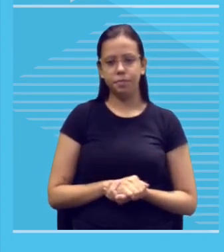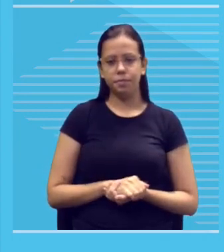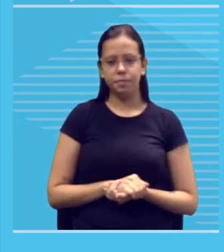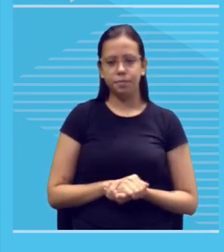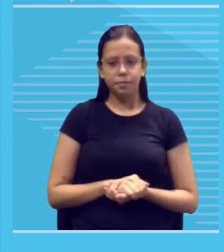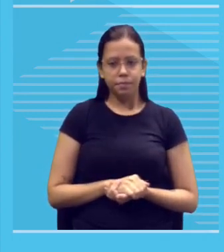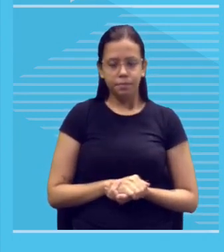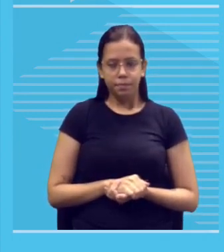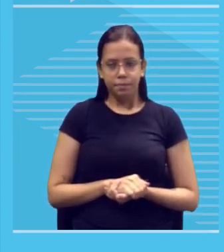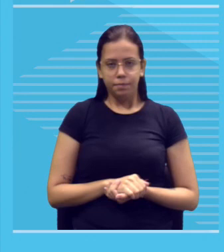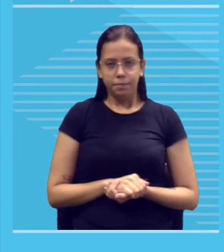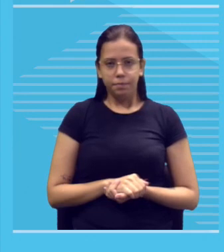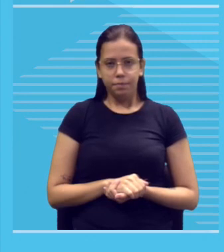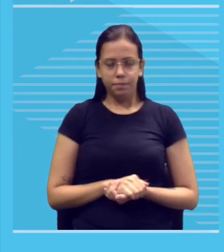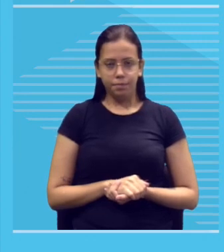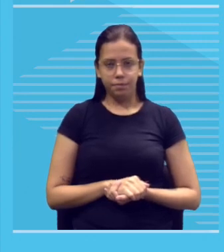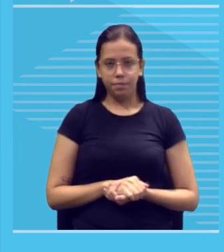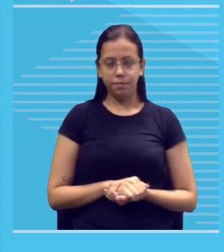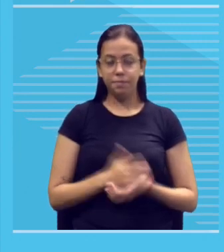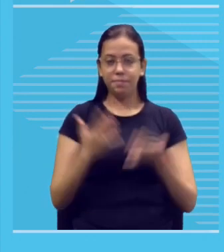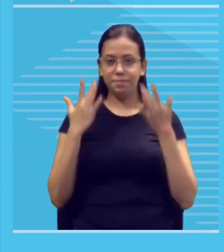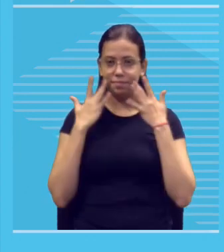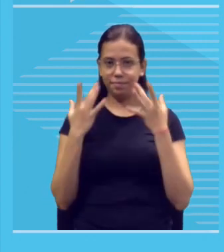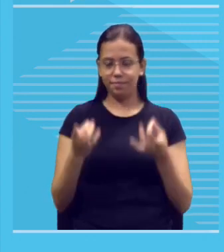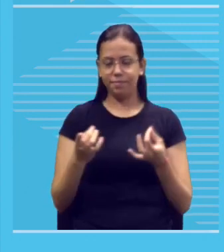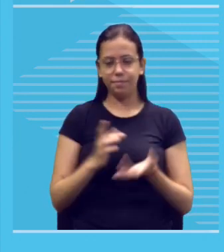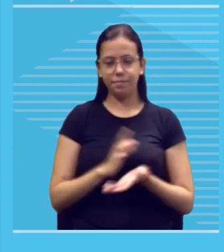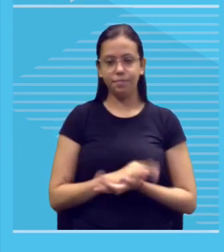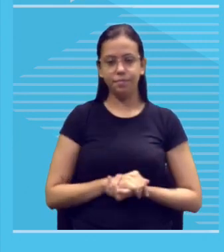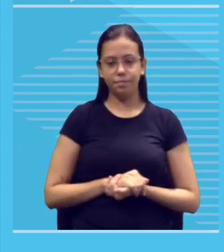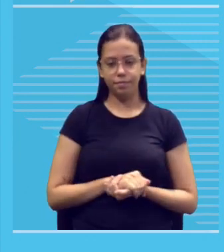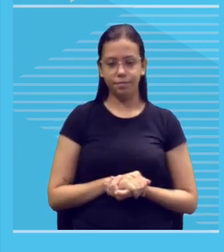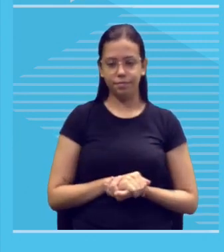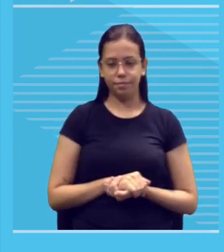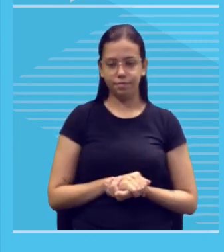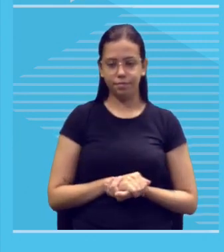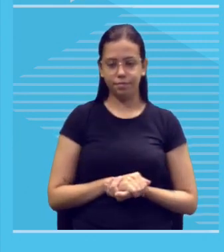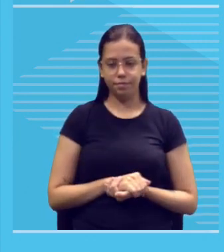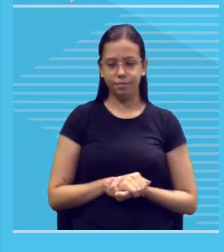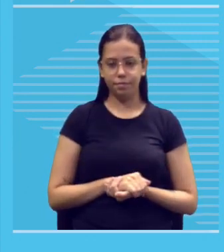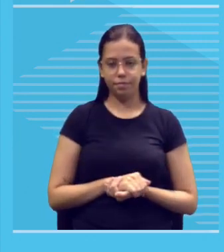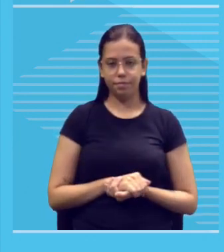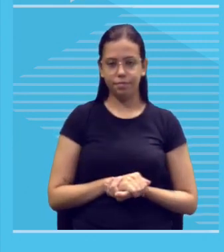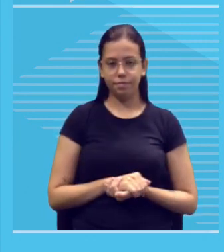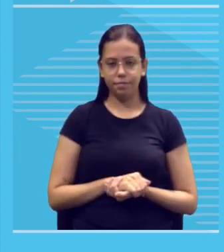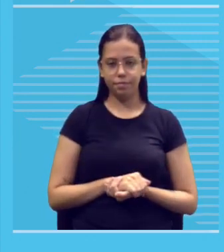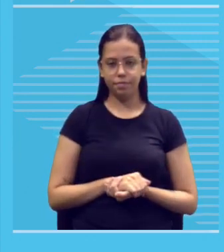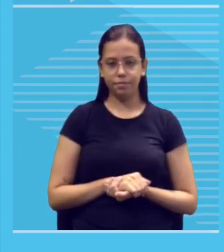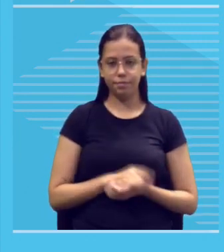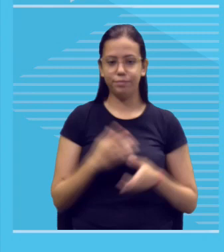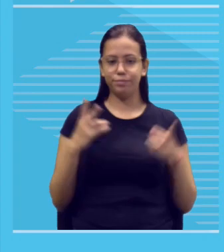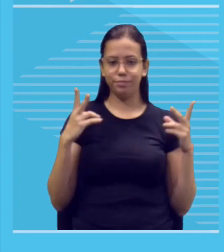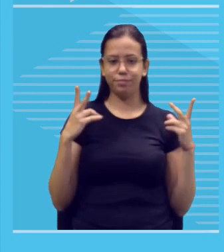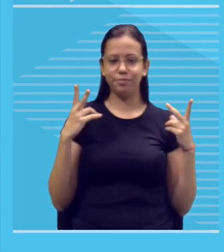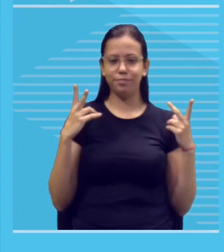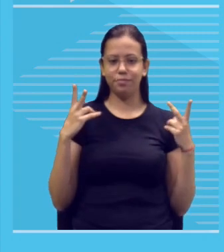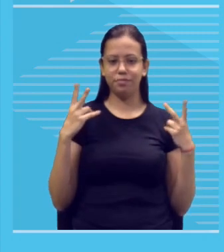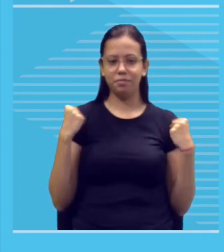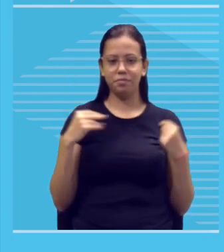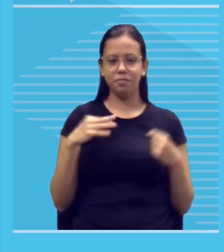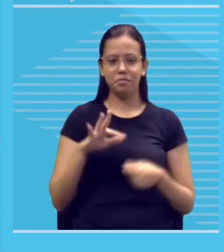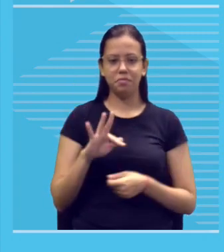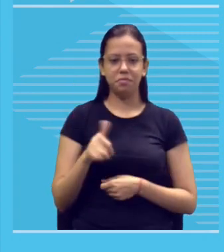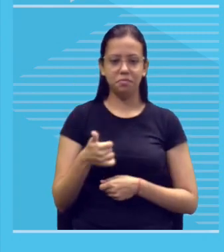eu quero bastante a sua atenção comigo né os pilotos de Fórmula 1 já apareceram por aqui hoje